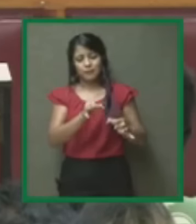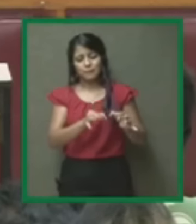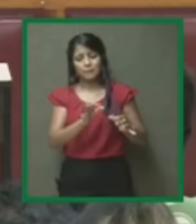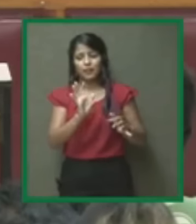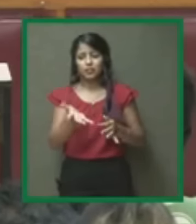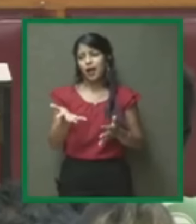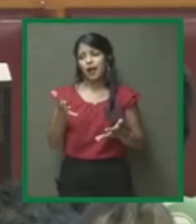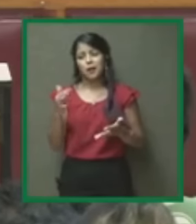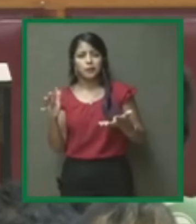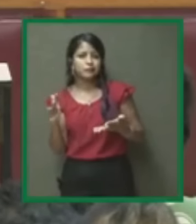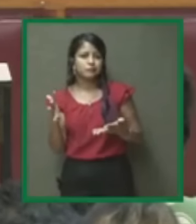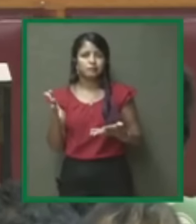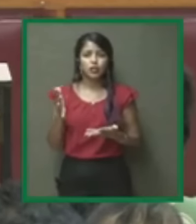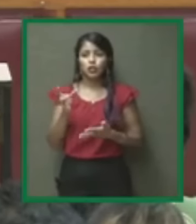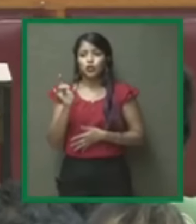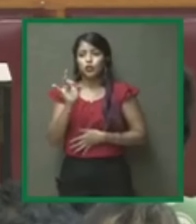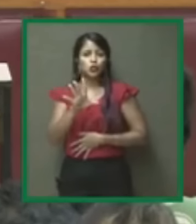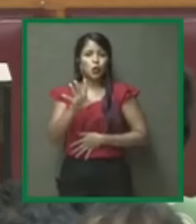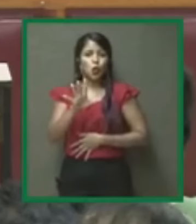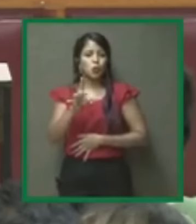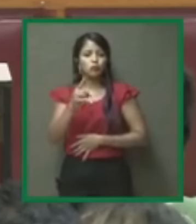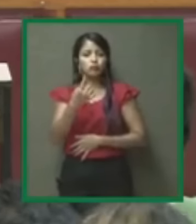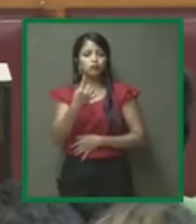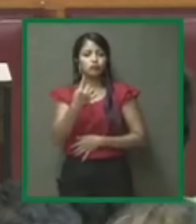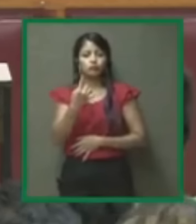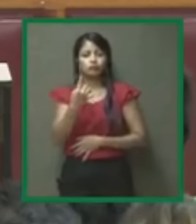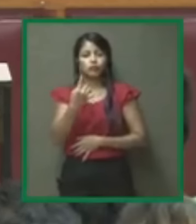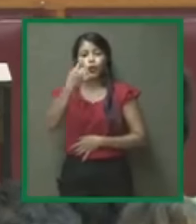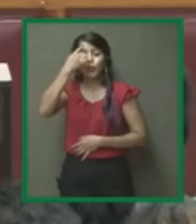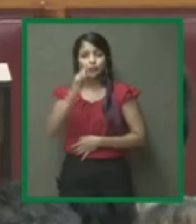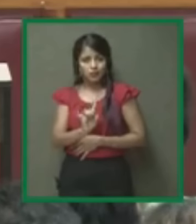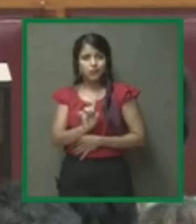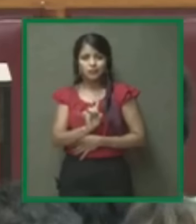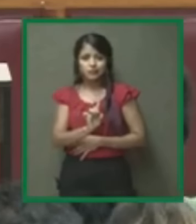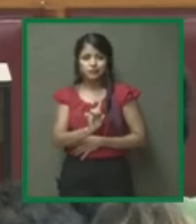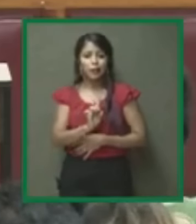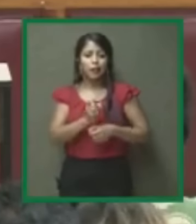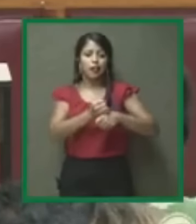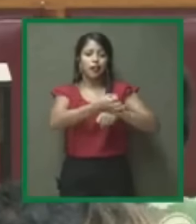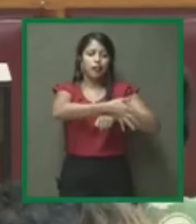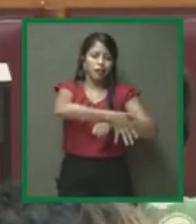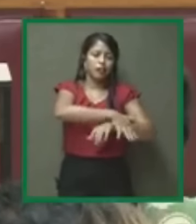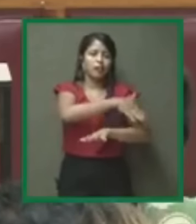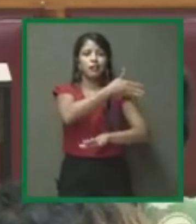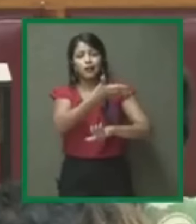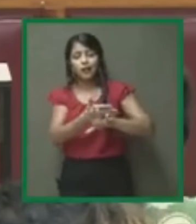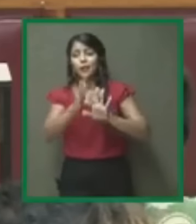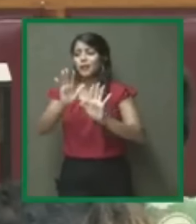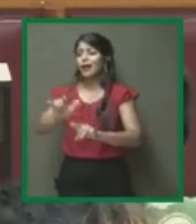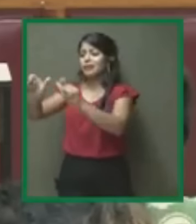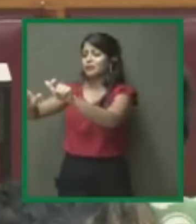digamos assim, num só dia, considerando que nós iríamos entrar, né, pela madrugada, mas a pedido de